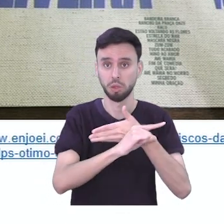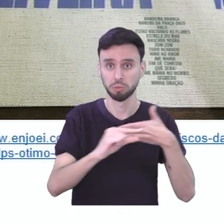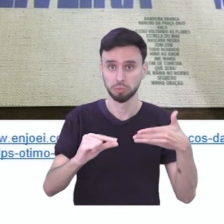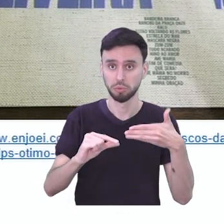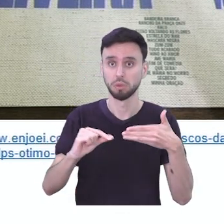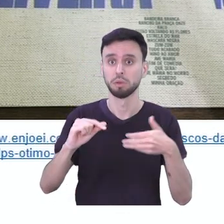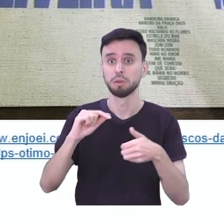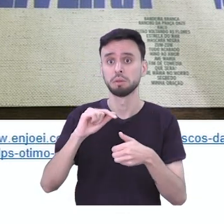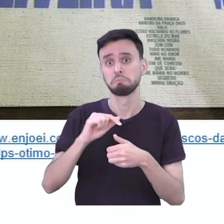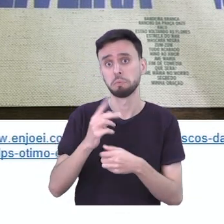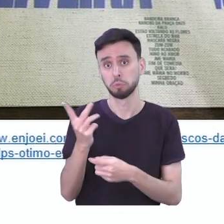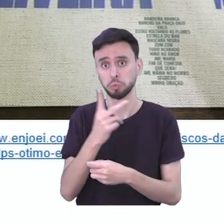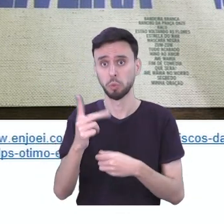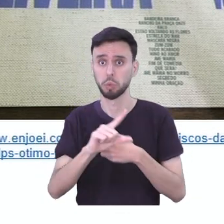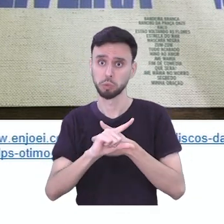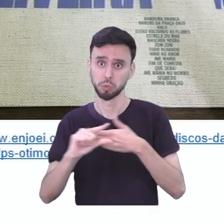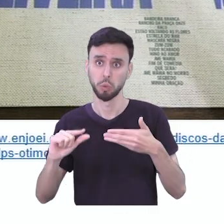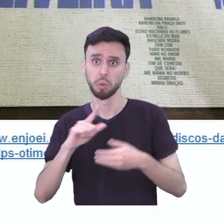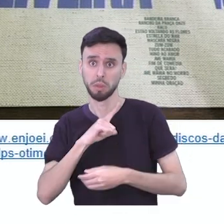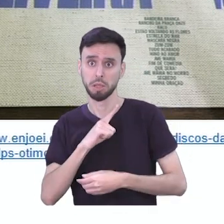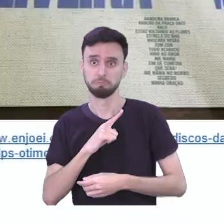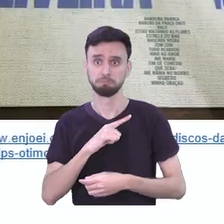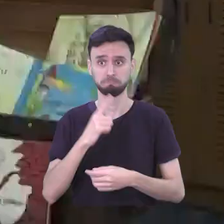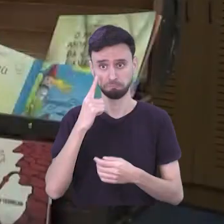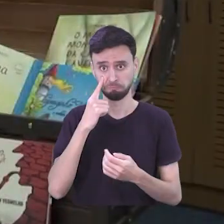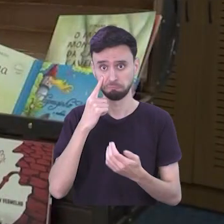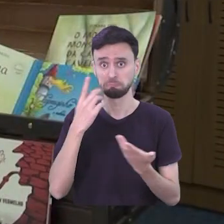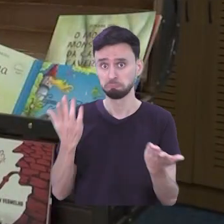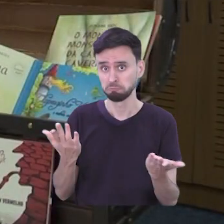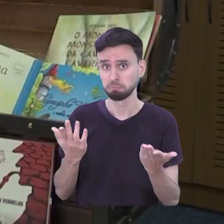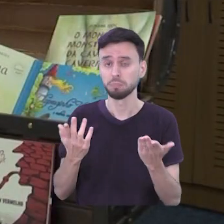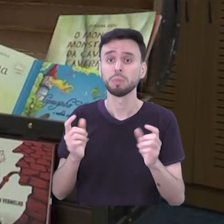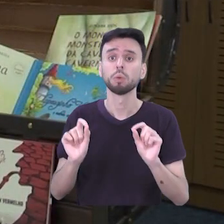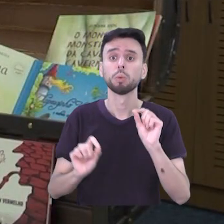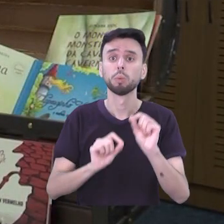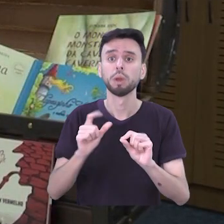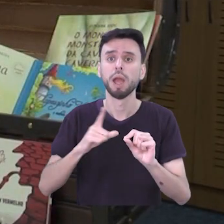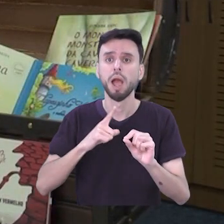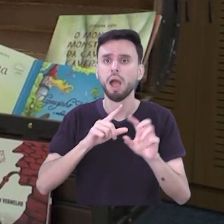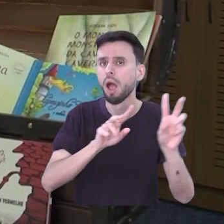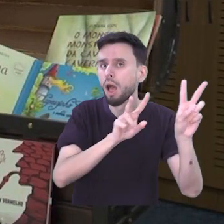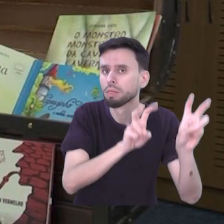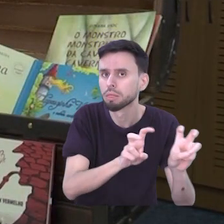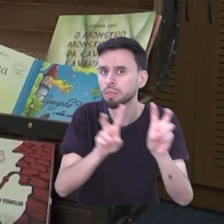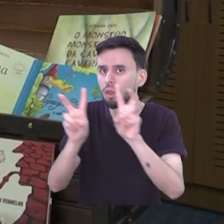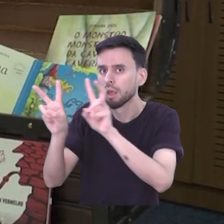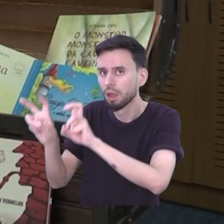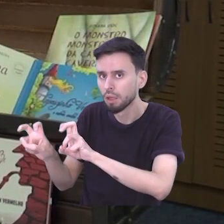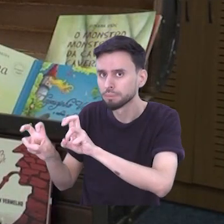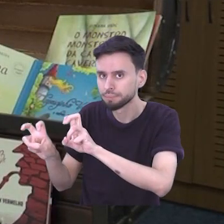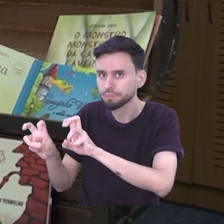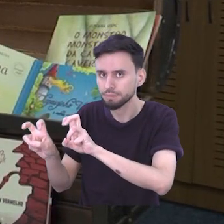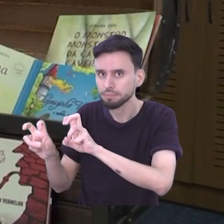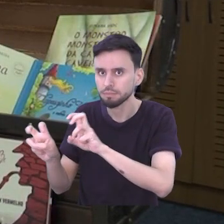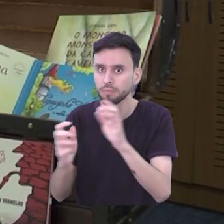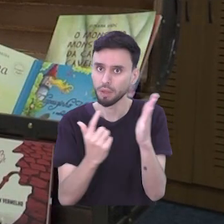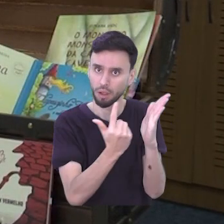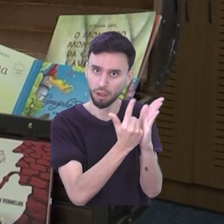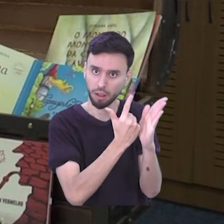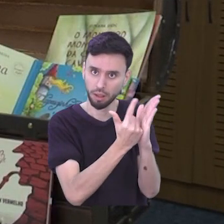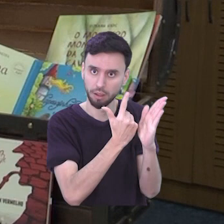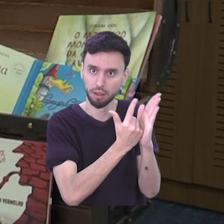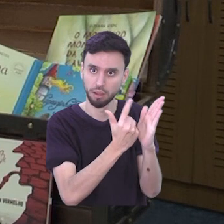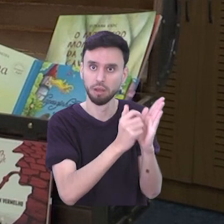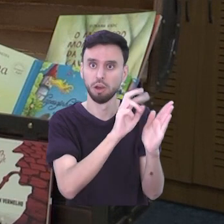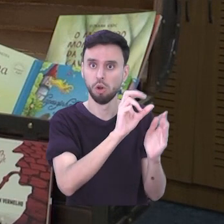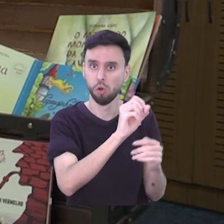pelo Marino Pinto e interpretada pela Dalva de Oliveira? O tema é esse assunto explorado tanto pelo autor lá do livro,